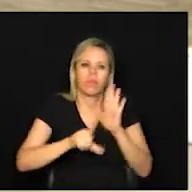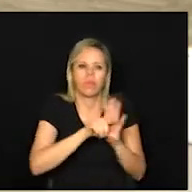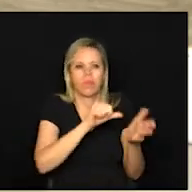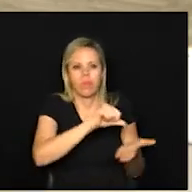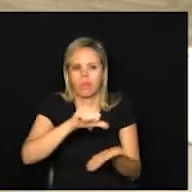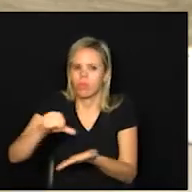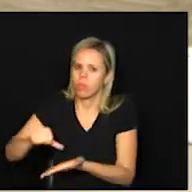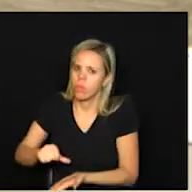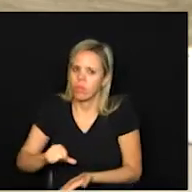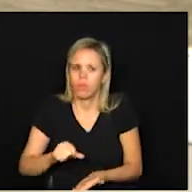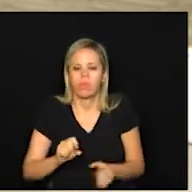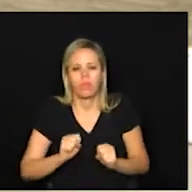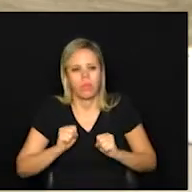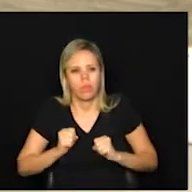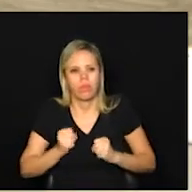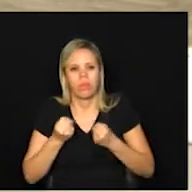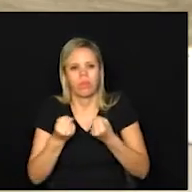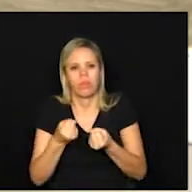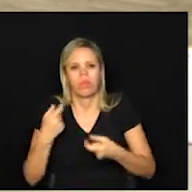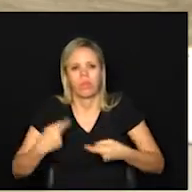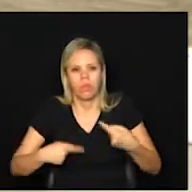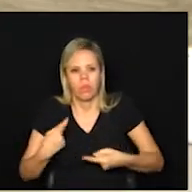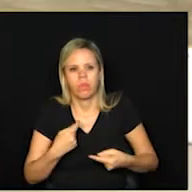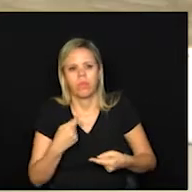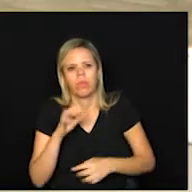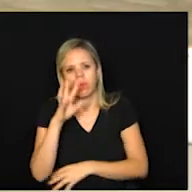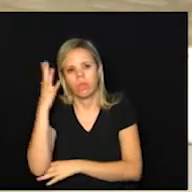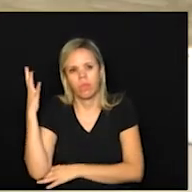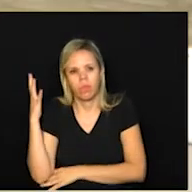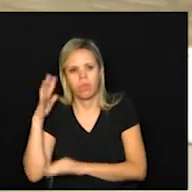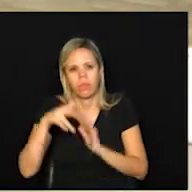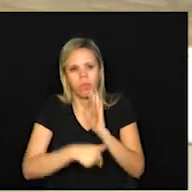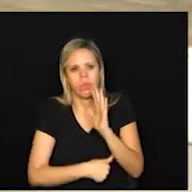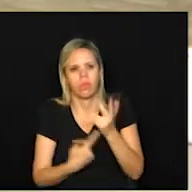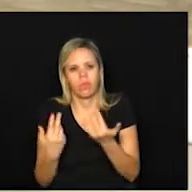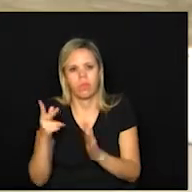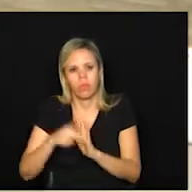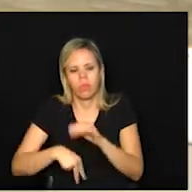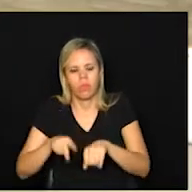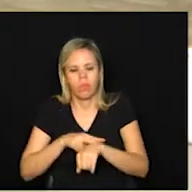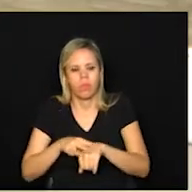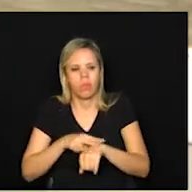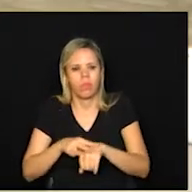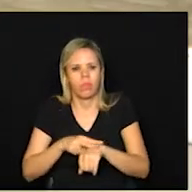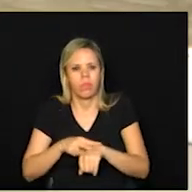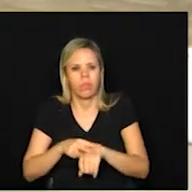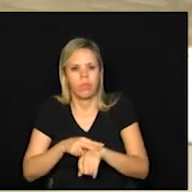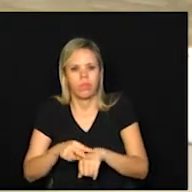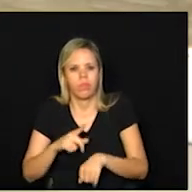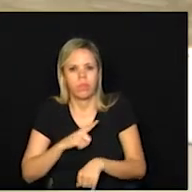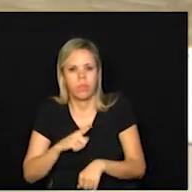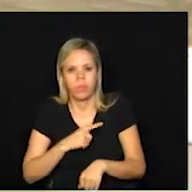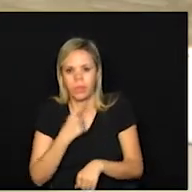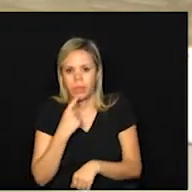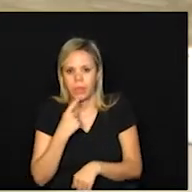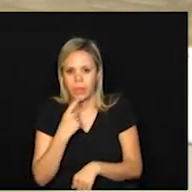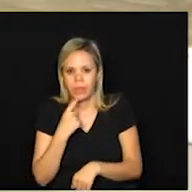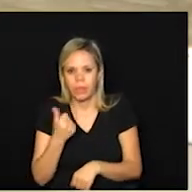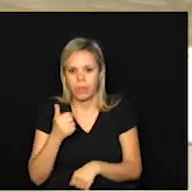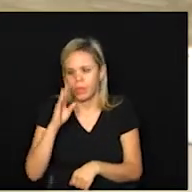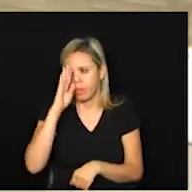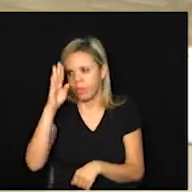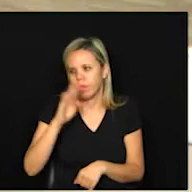locais para fortalecer as políticas ambientais, como o Plano do Verde, né, que nós temos em Campinas, foi